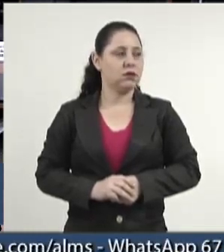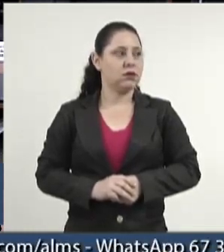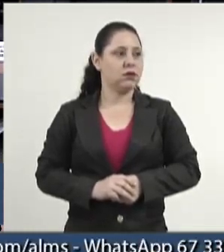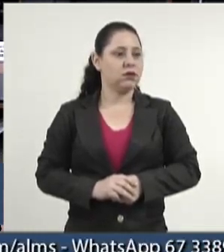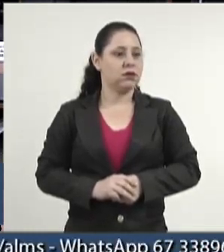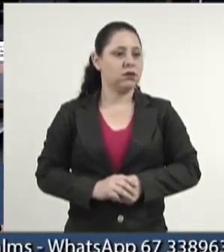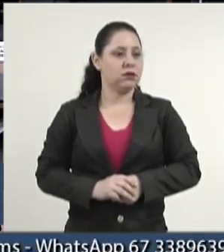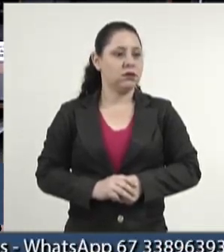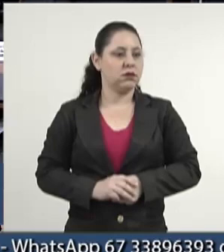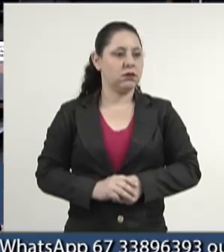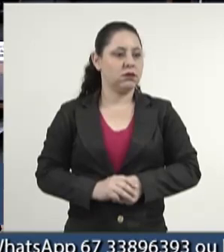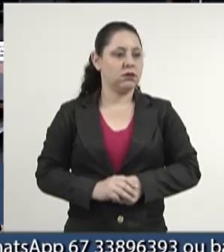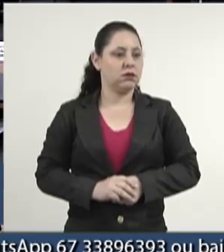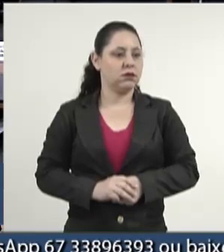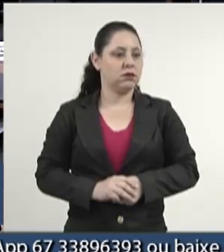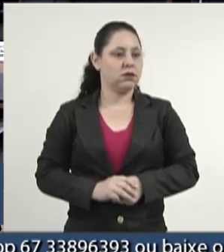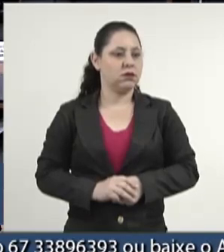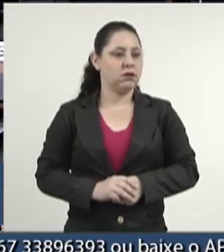Não deu?